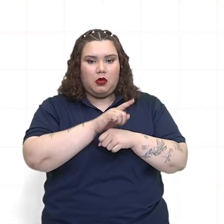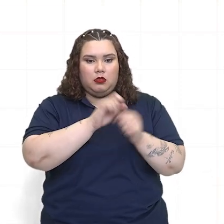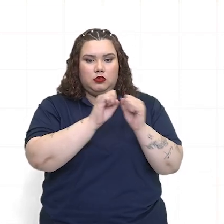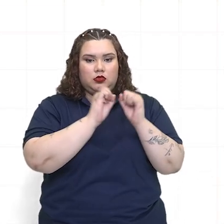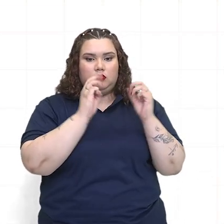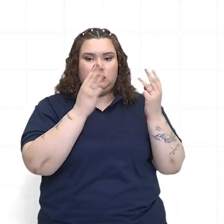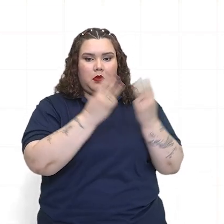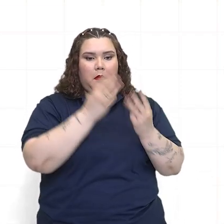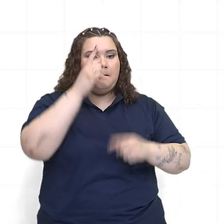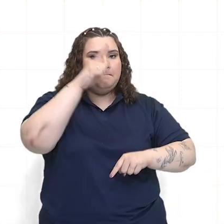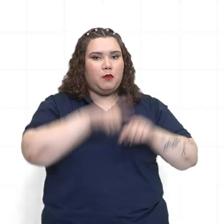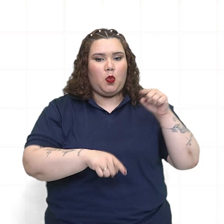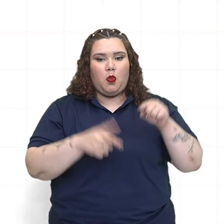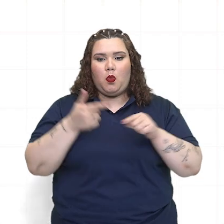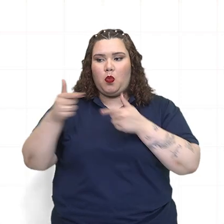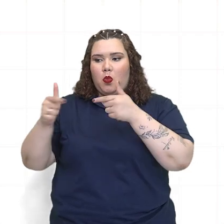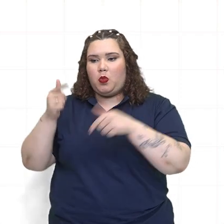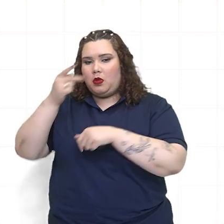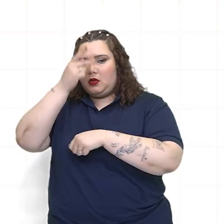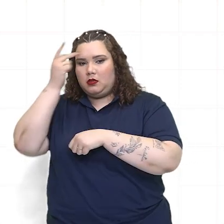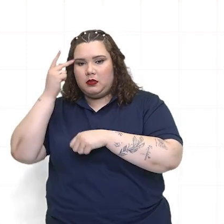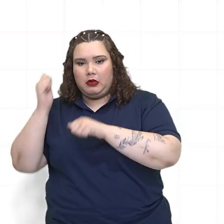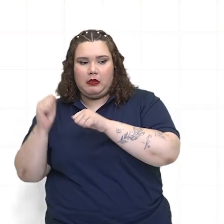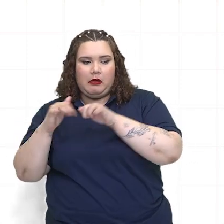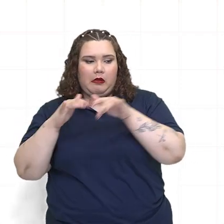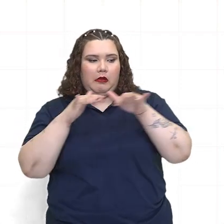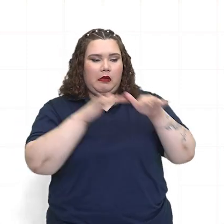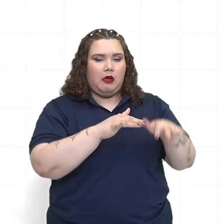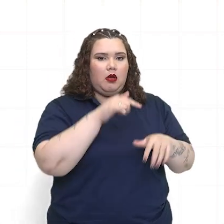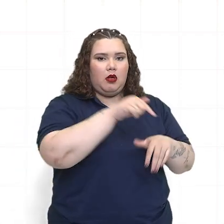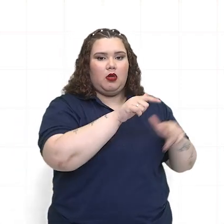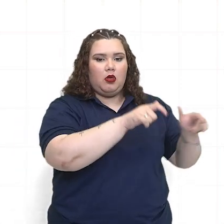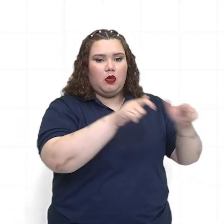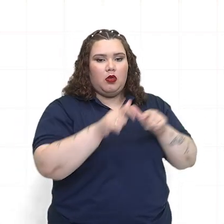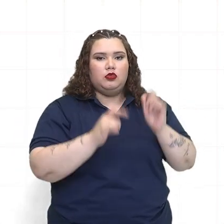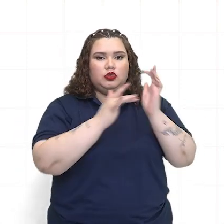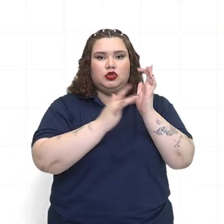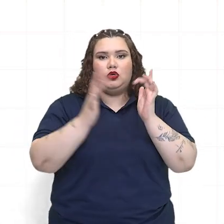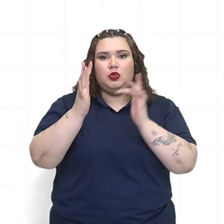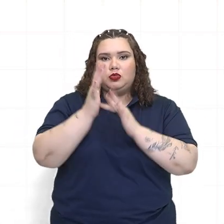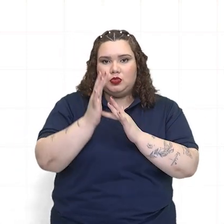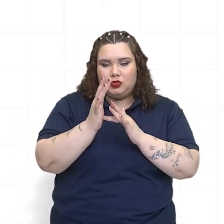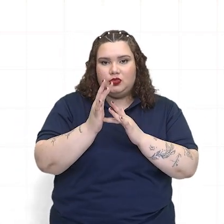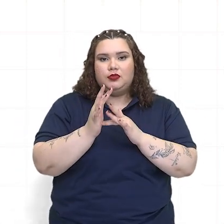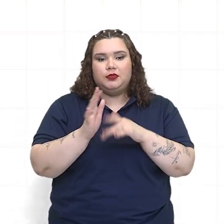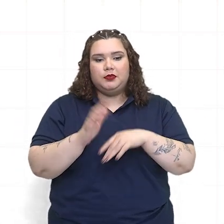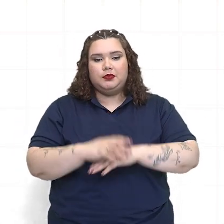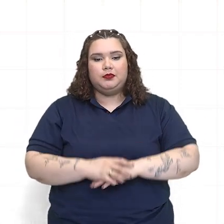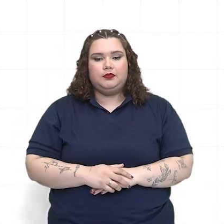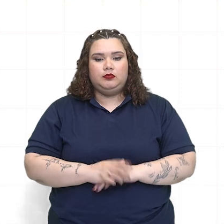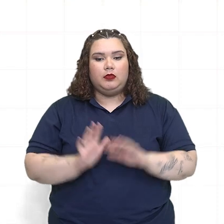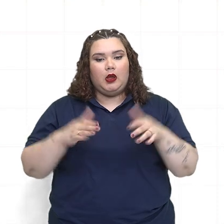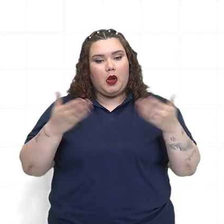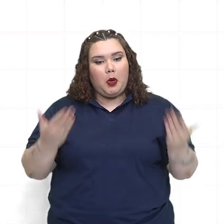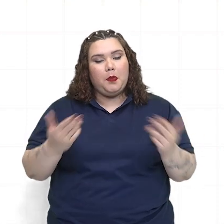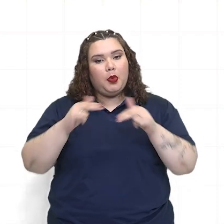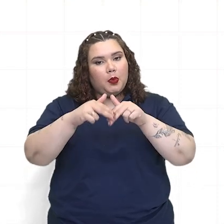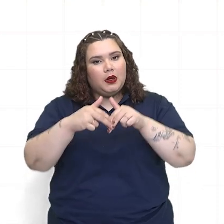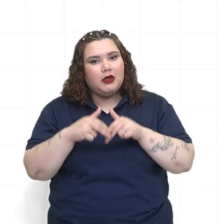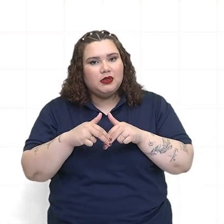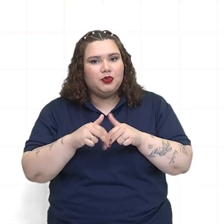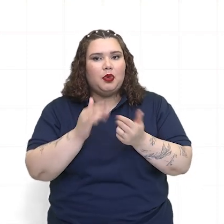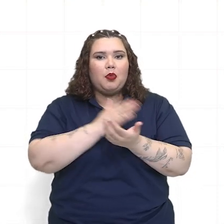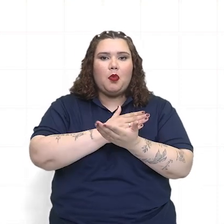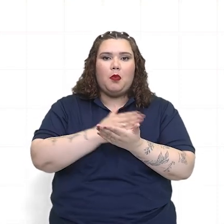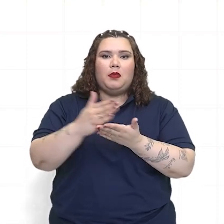Jerusalém ocupada, proibiam o acesso dos cristãos aos locais por onde Cristo caminhou. Esse